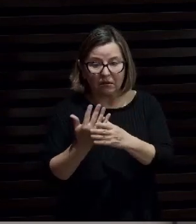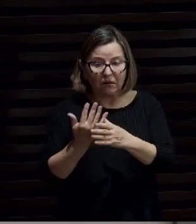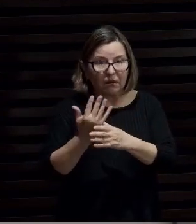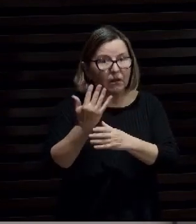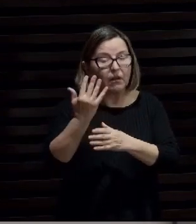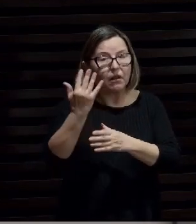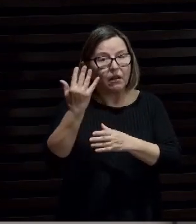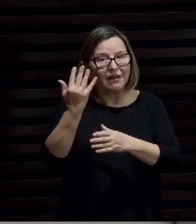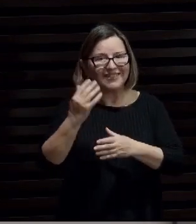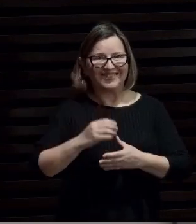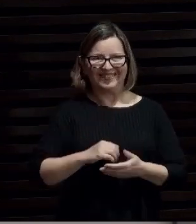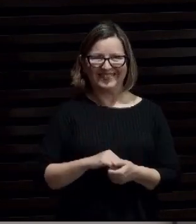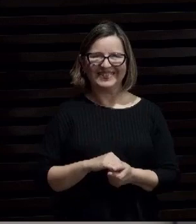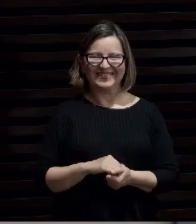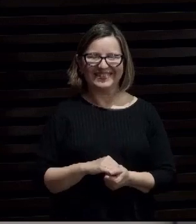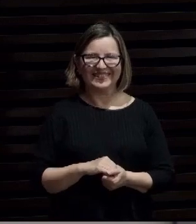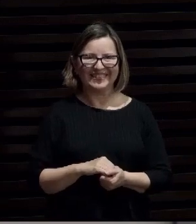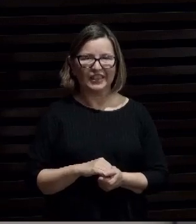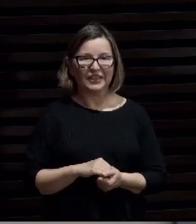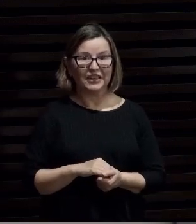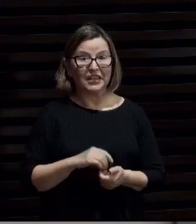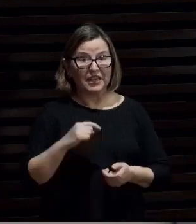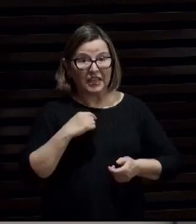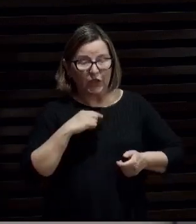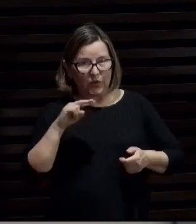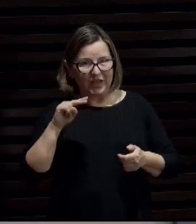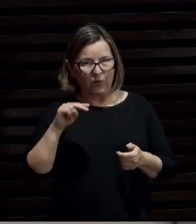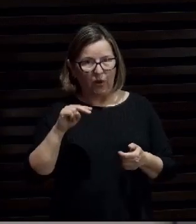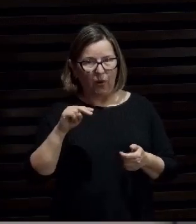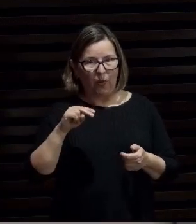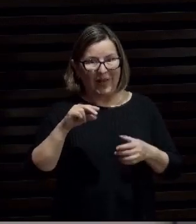semente. E eu espero ver essa semente crescer.